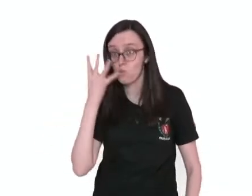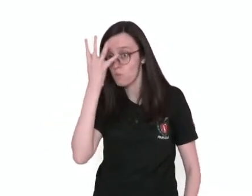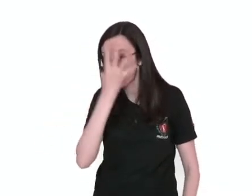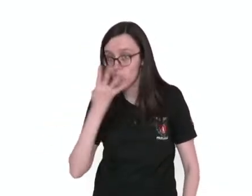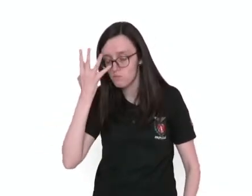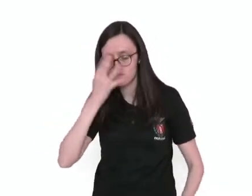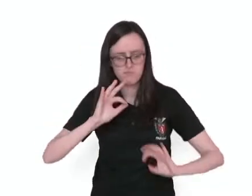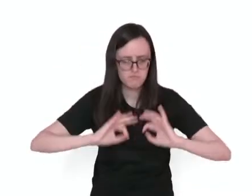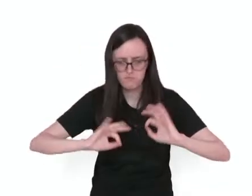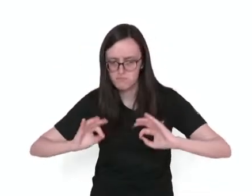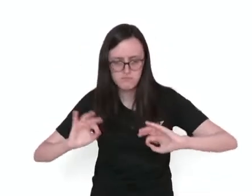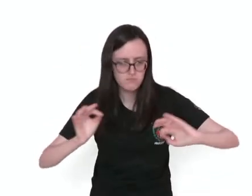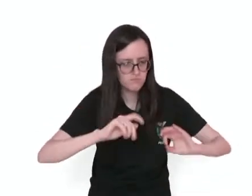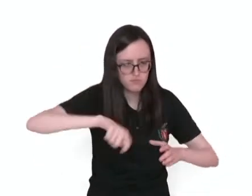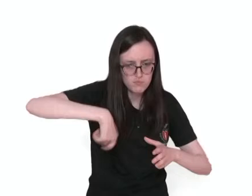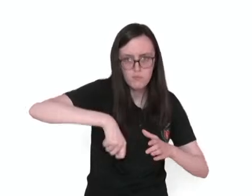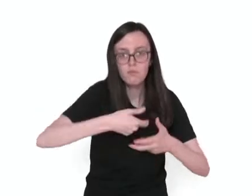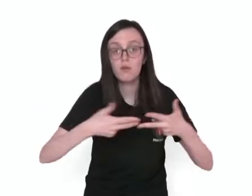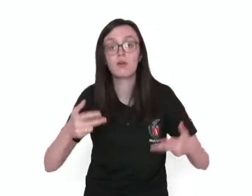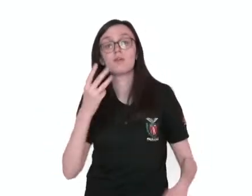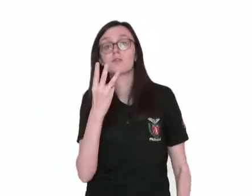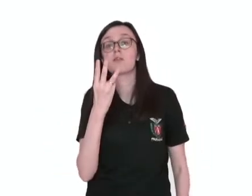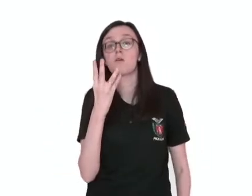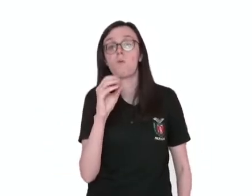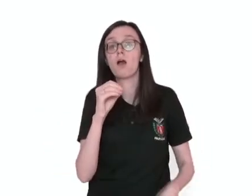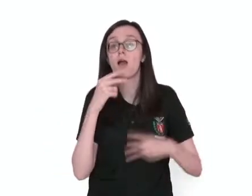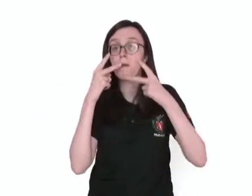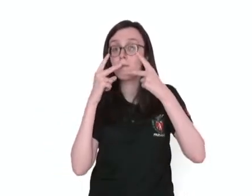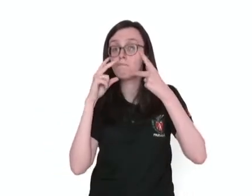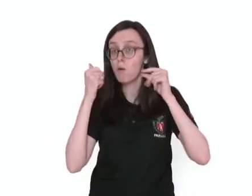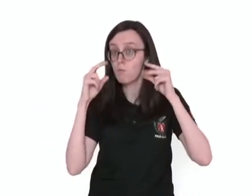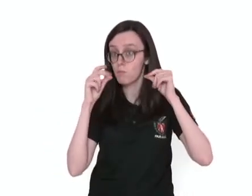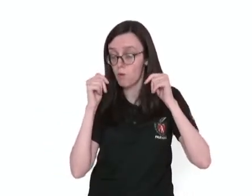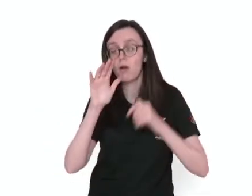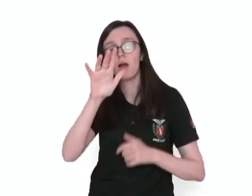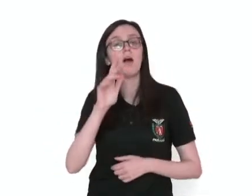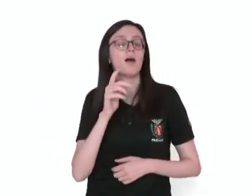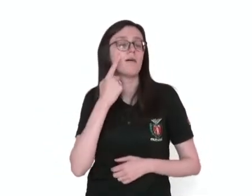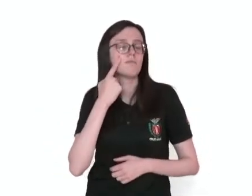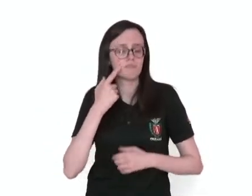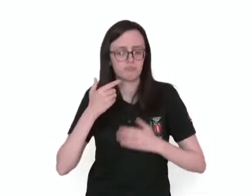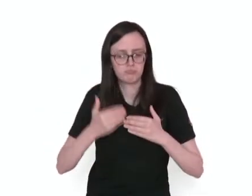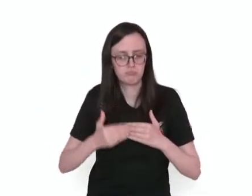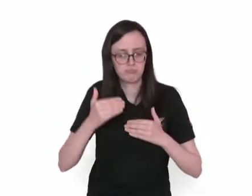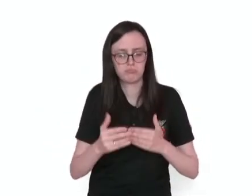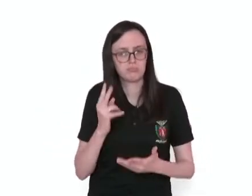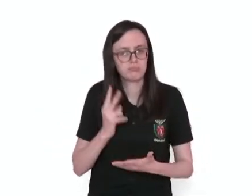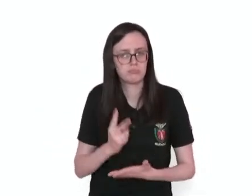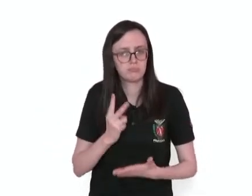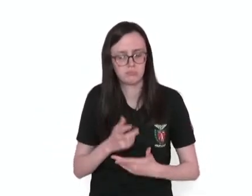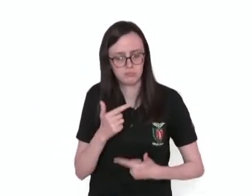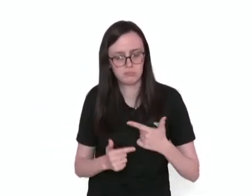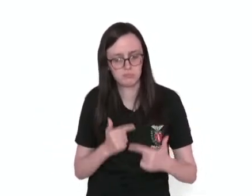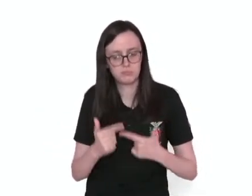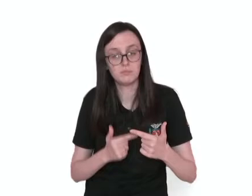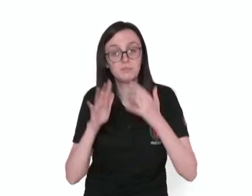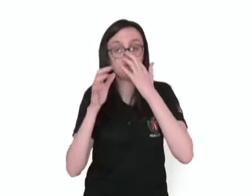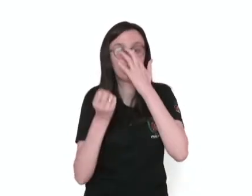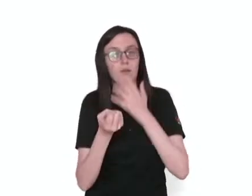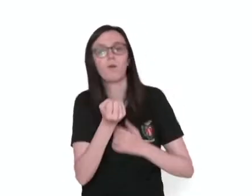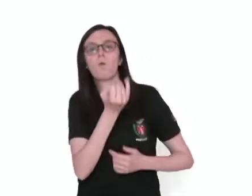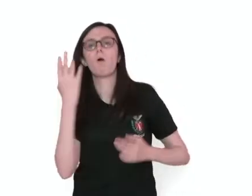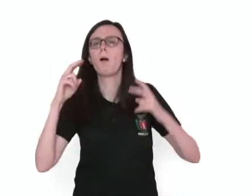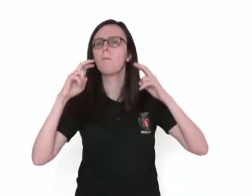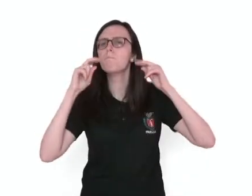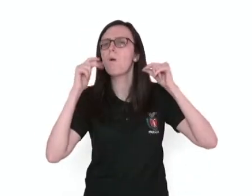ele produziu 340 bombons. Mantendo-se o mesmo ritmo de produção, quantos